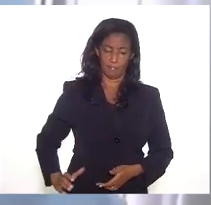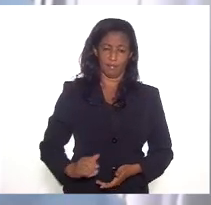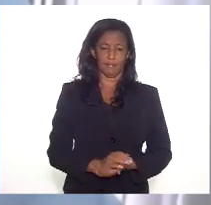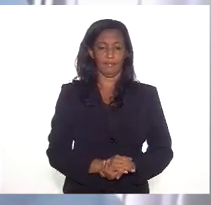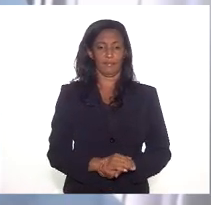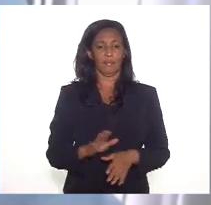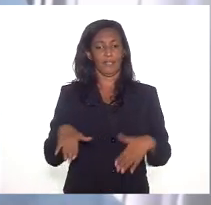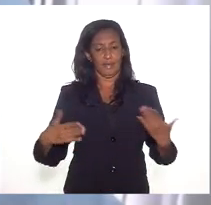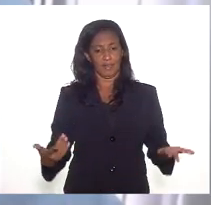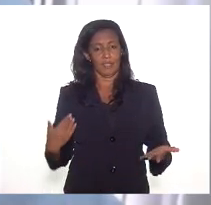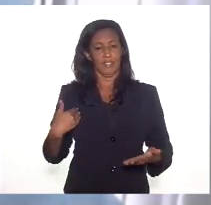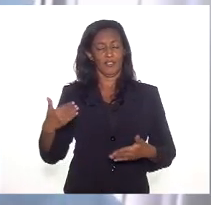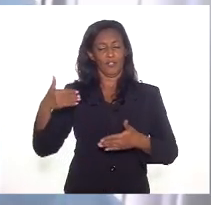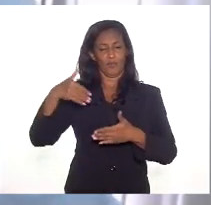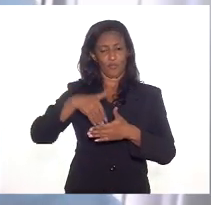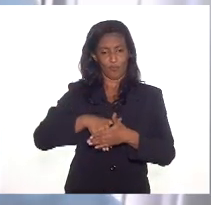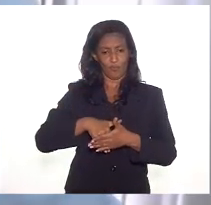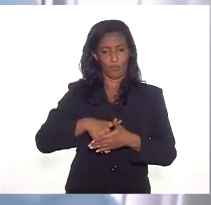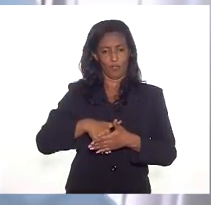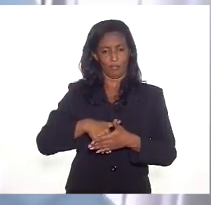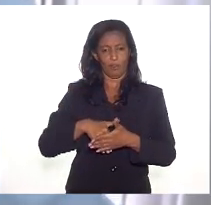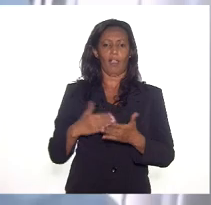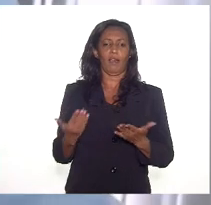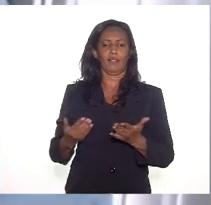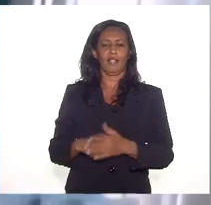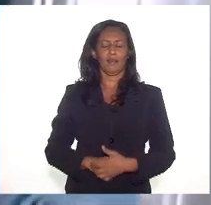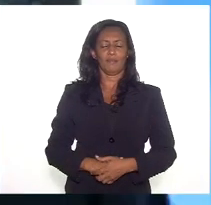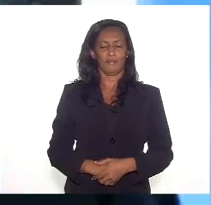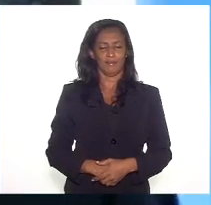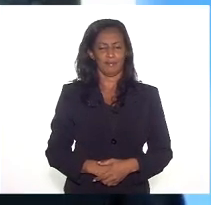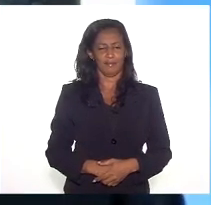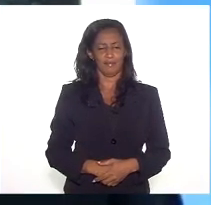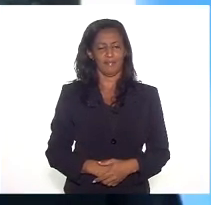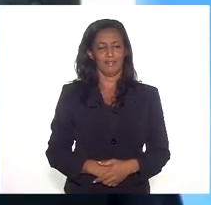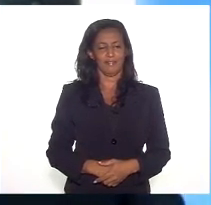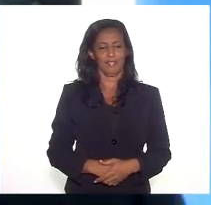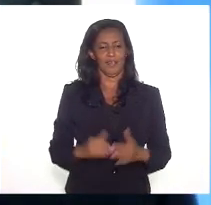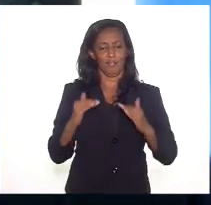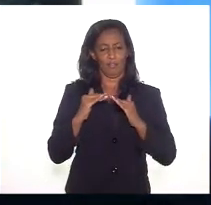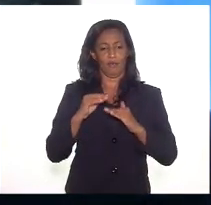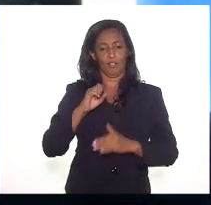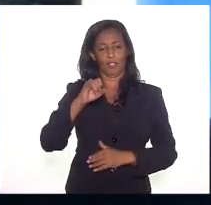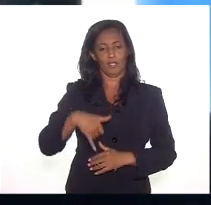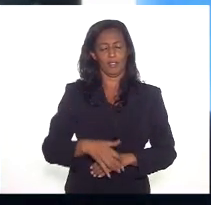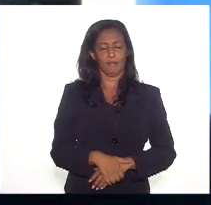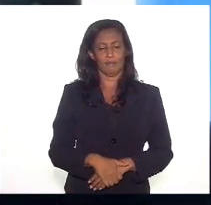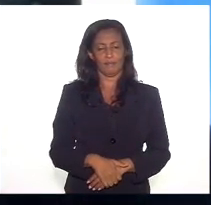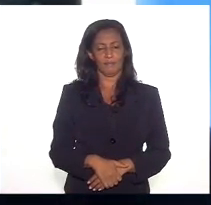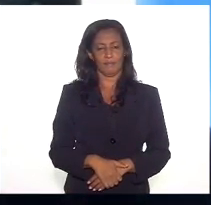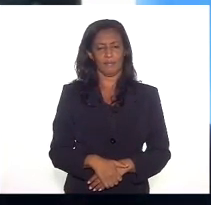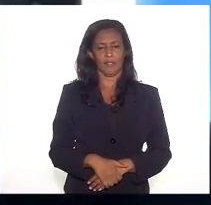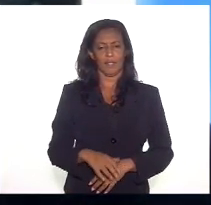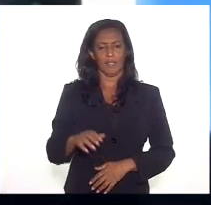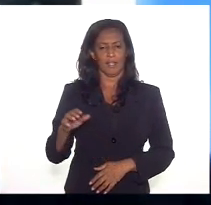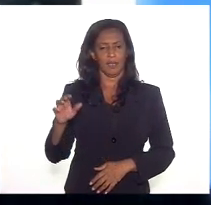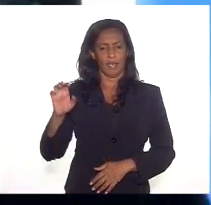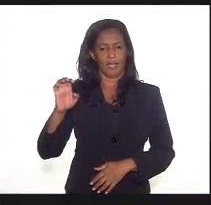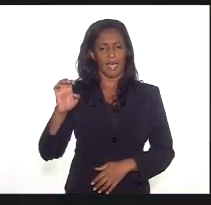mas, ainda assim, voto favoravelmente ao destaque. Então, deputado Valdeir Carneiro vota sim. Deputado Wellington José.